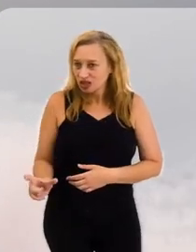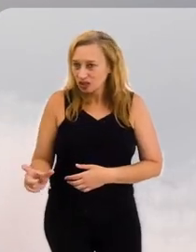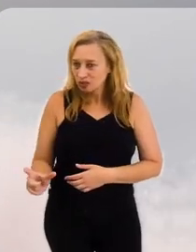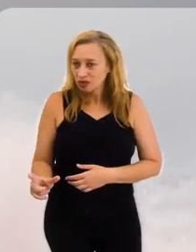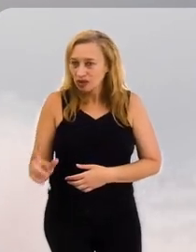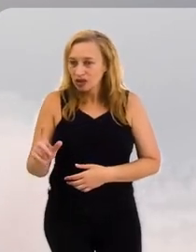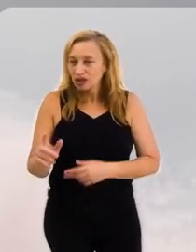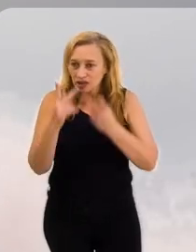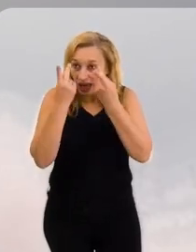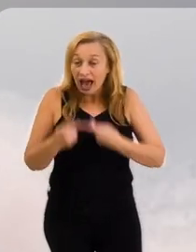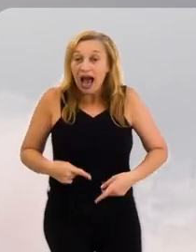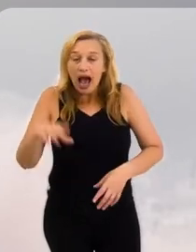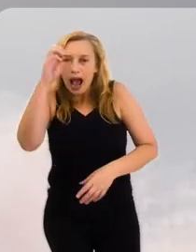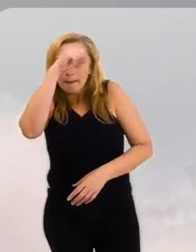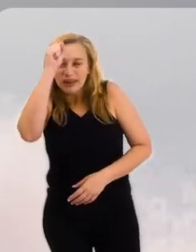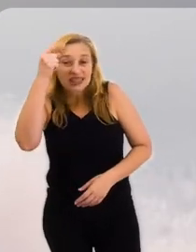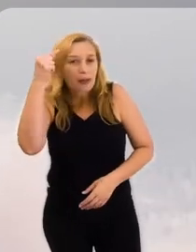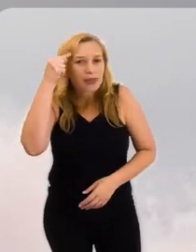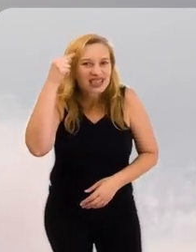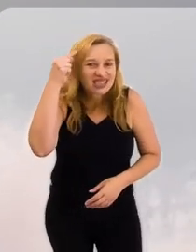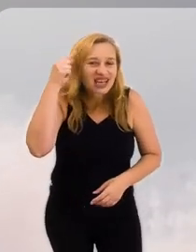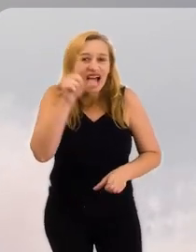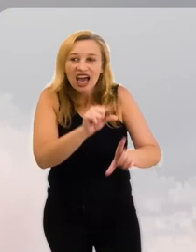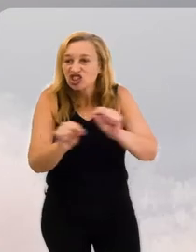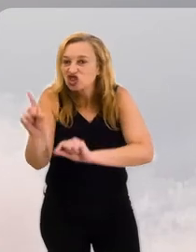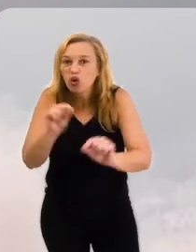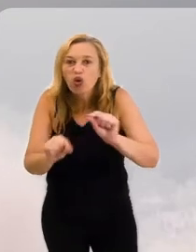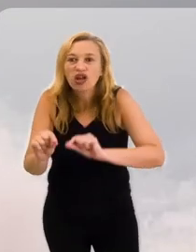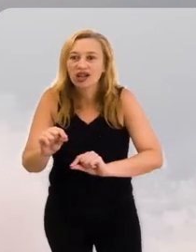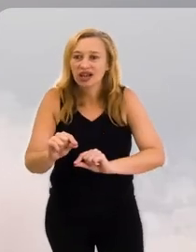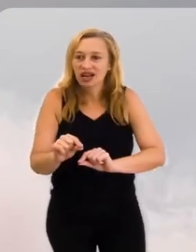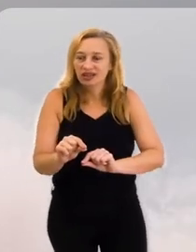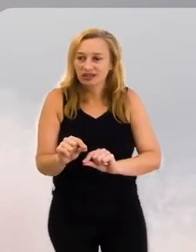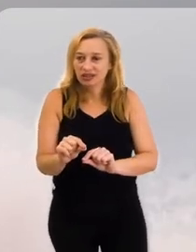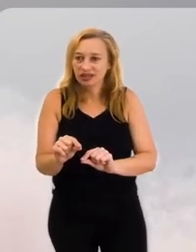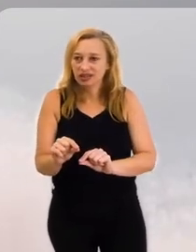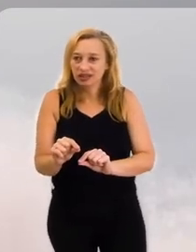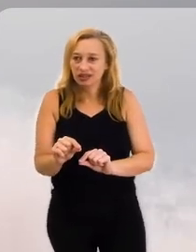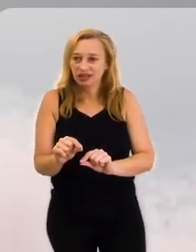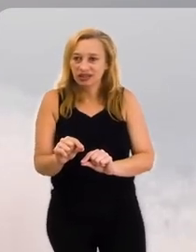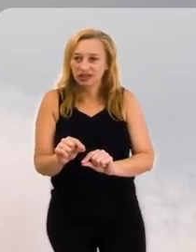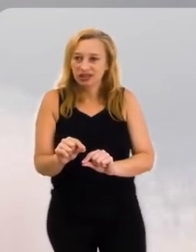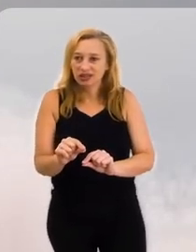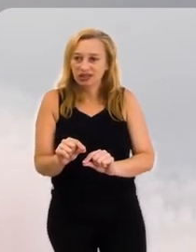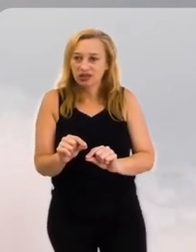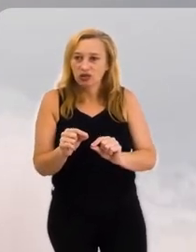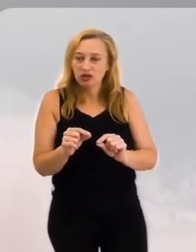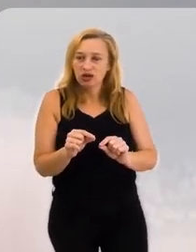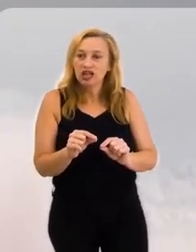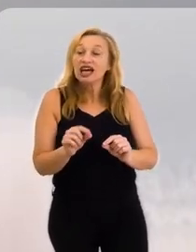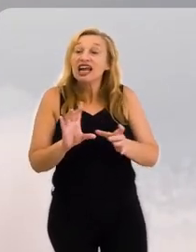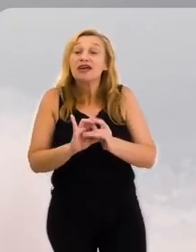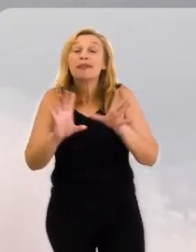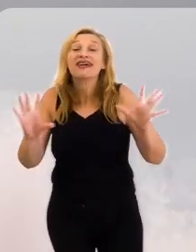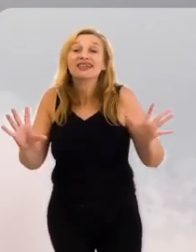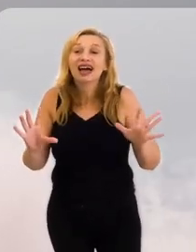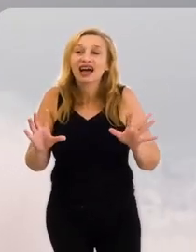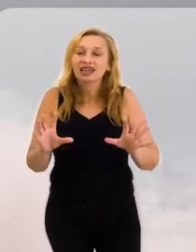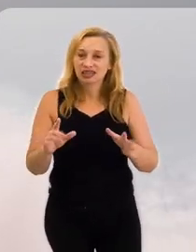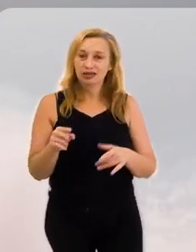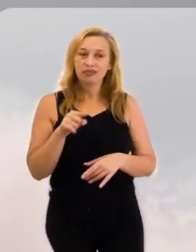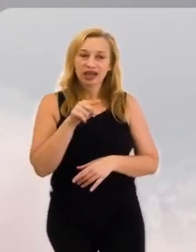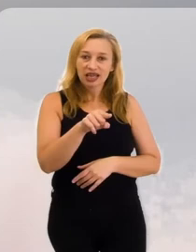com que o ser humano aprenda aprenda aprenda a escolher sem inclinar o calado nenhum pensando a